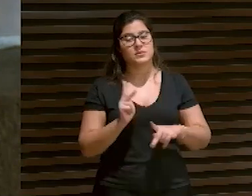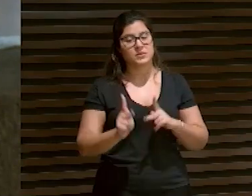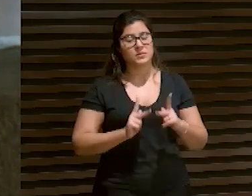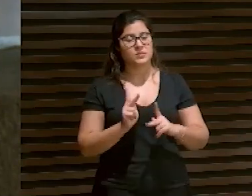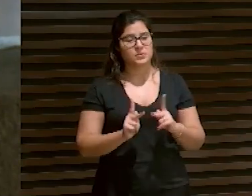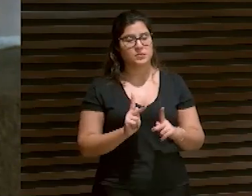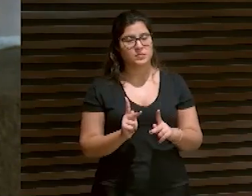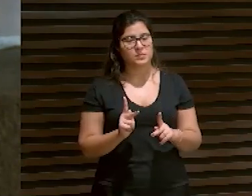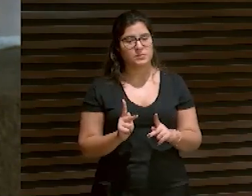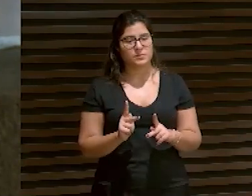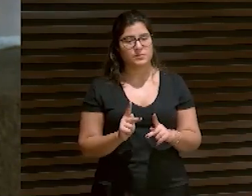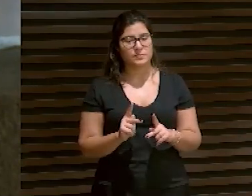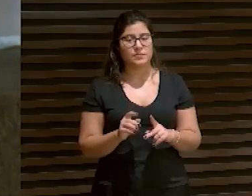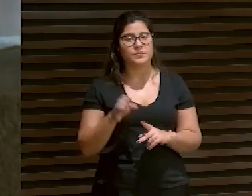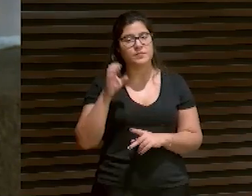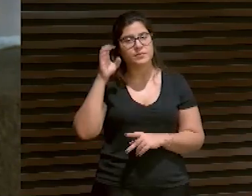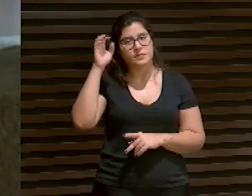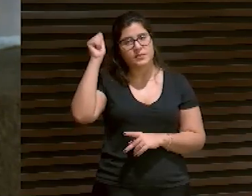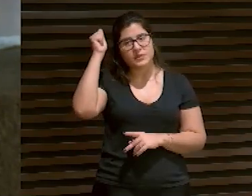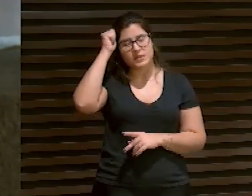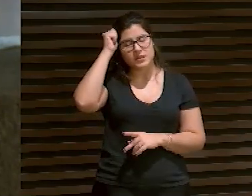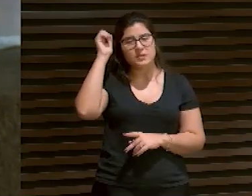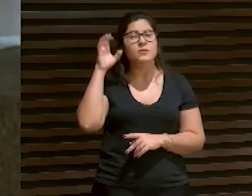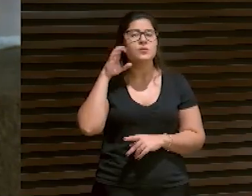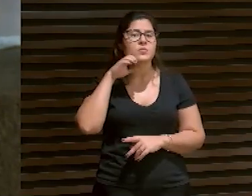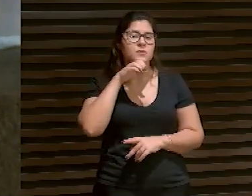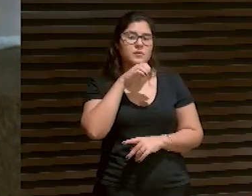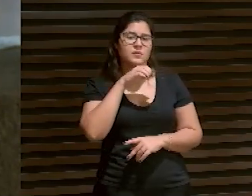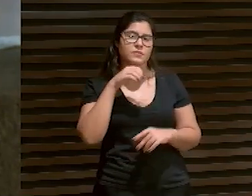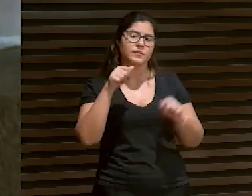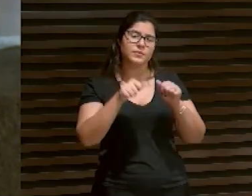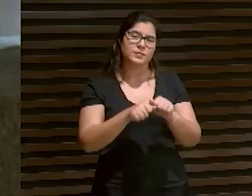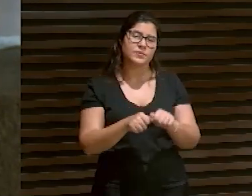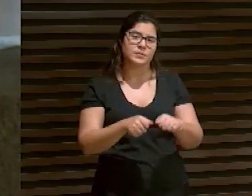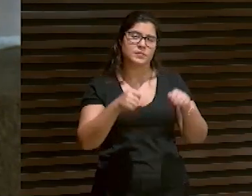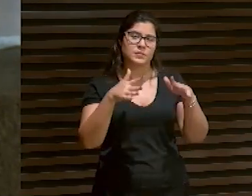criado Adão e Eva, se não tivesse feito toda essa criação, Deus ainda seria perfeito em si